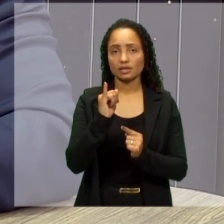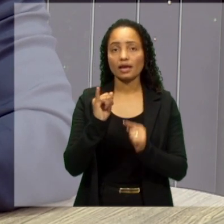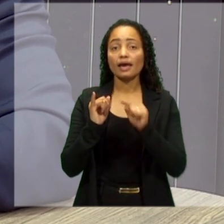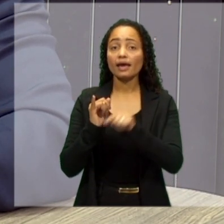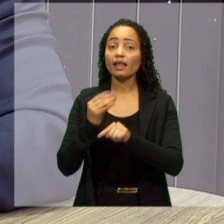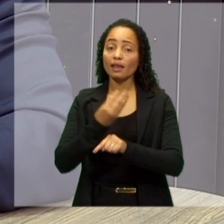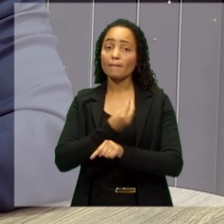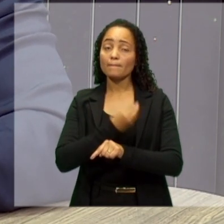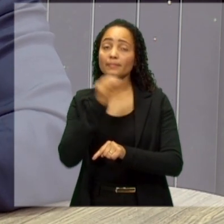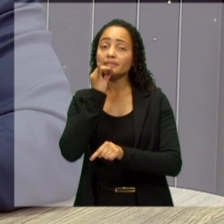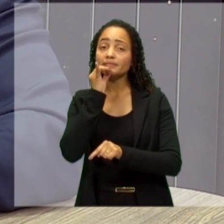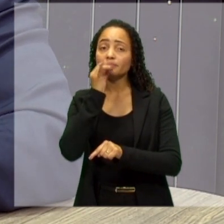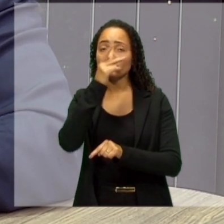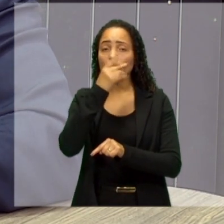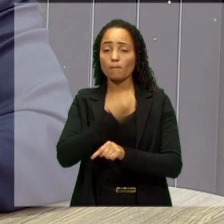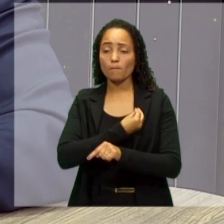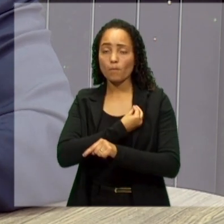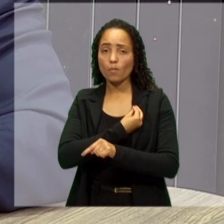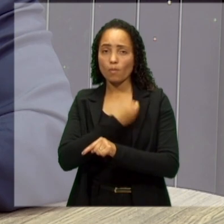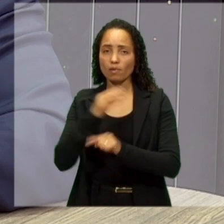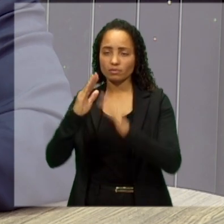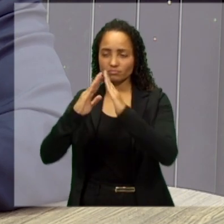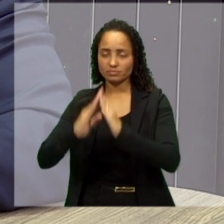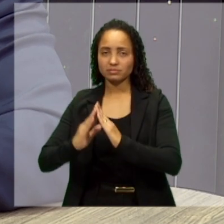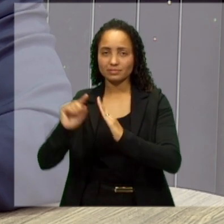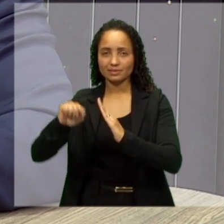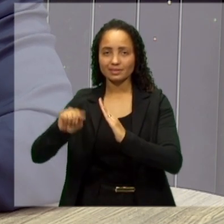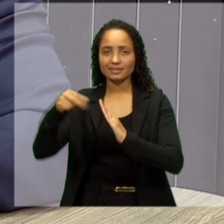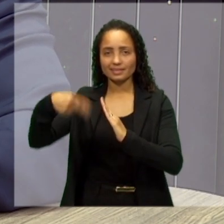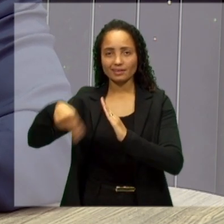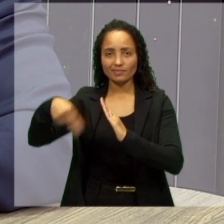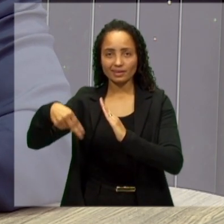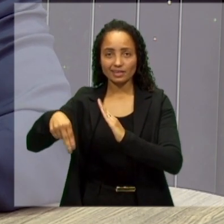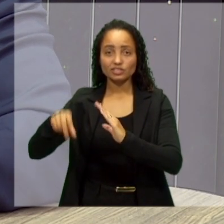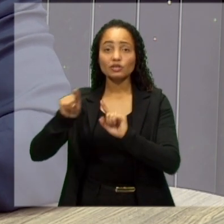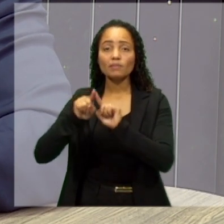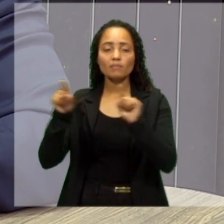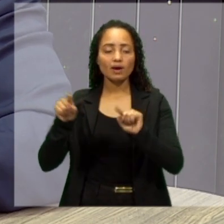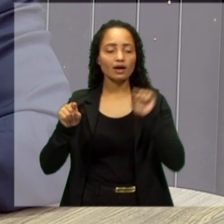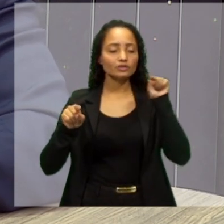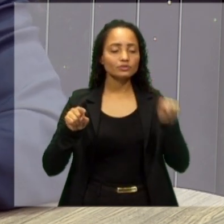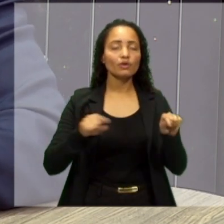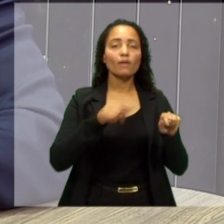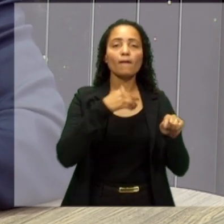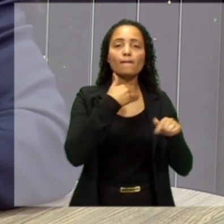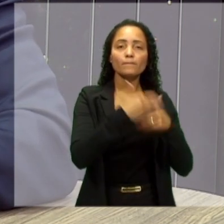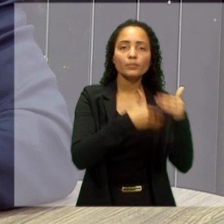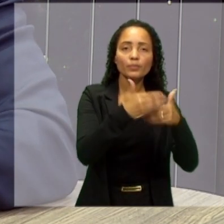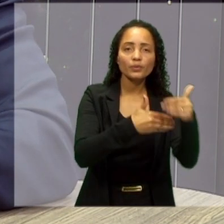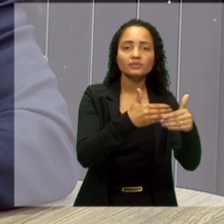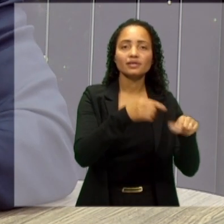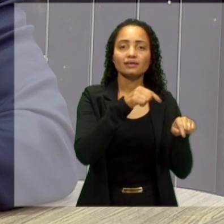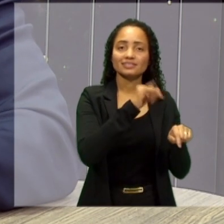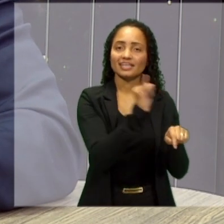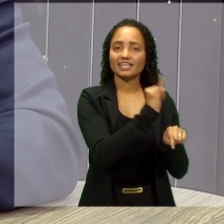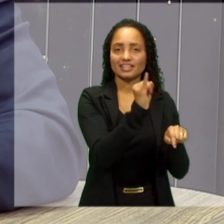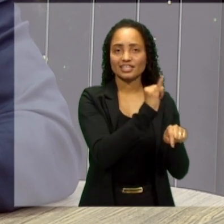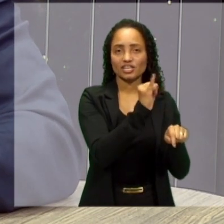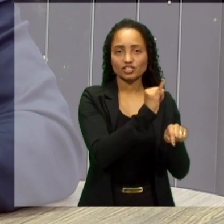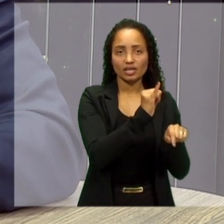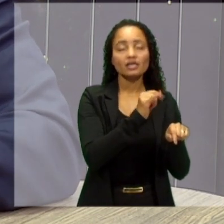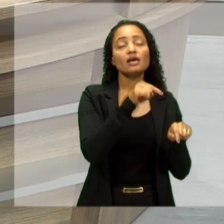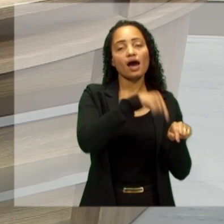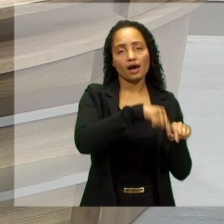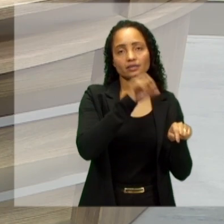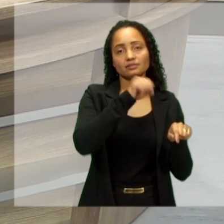dela está tramitado em Itajaí, ela vai ser atendida. Agora, se a pessoa mora em Itajaí, o processo tramita em Navegantes, ela não vai